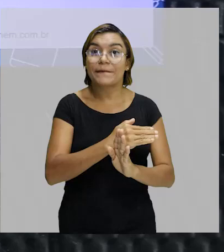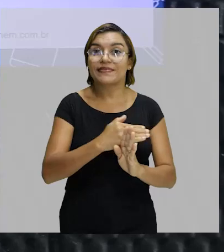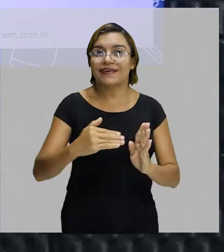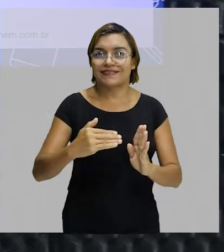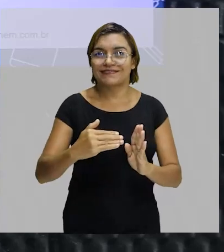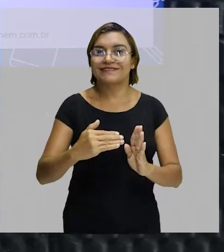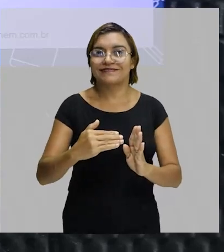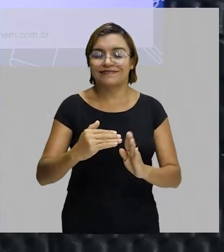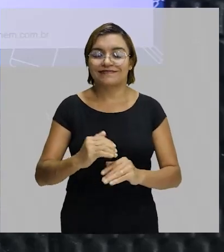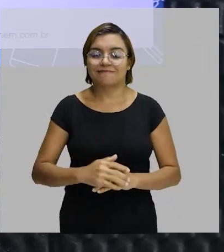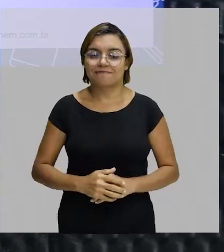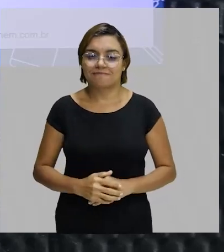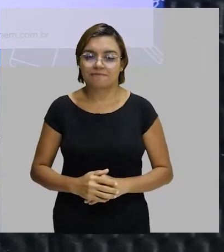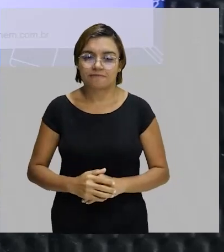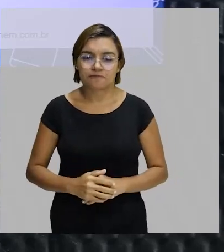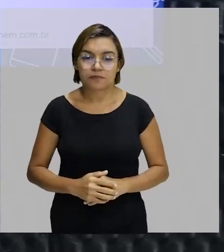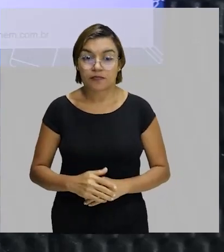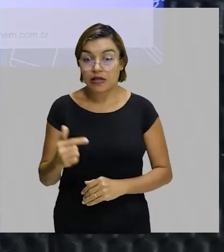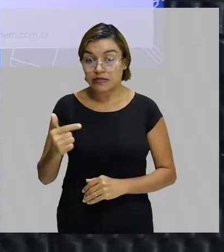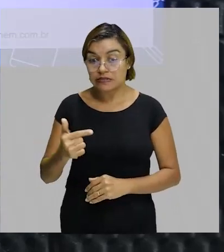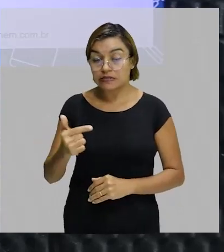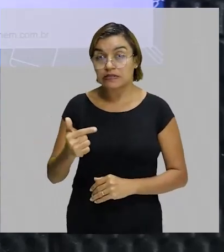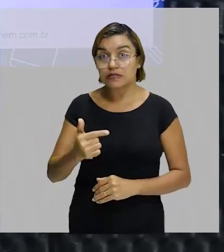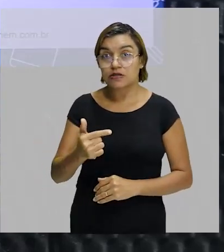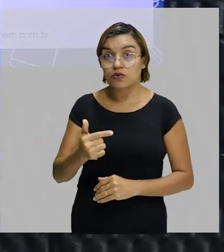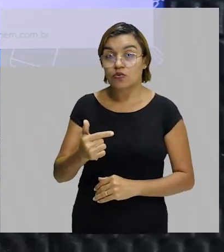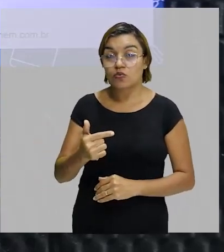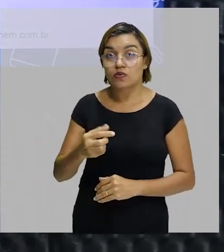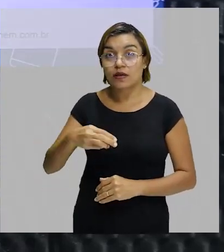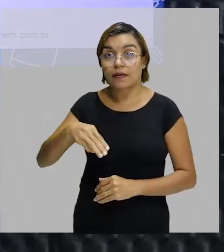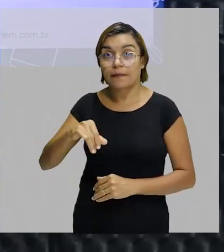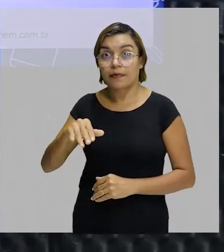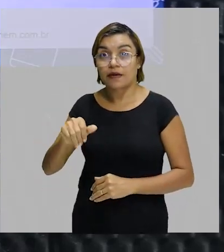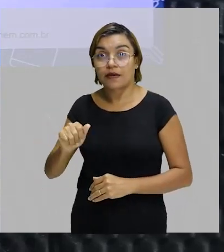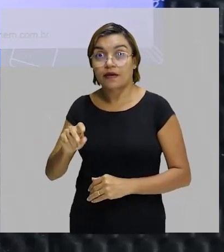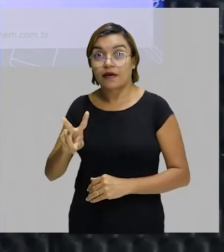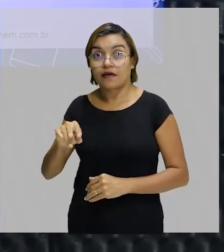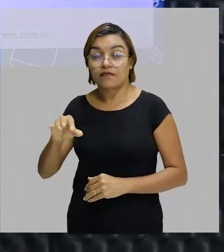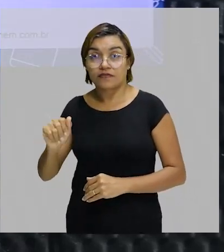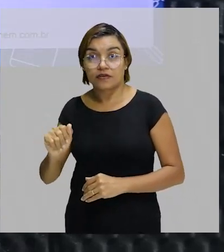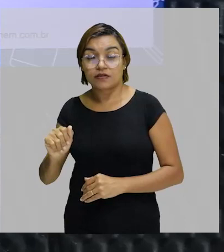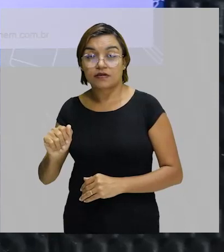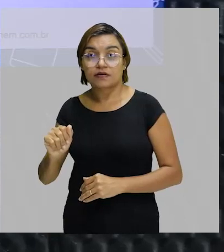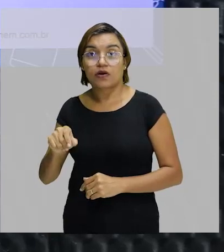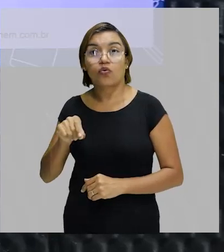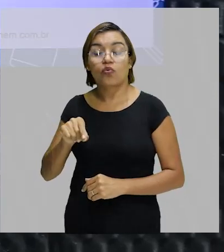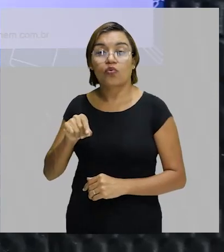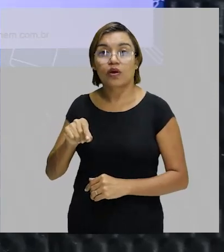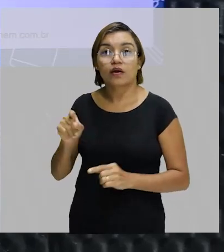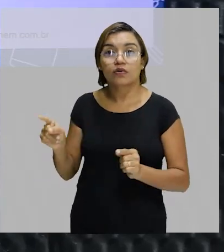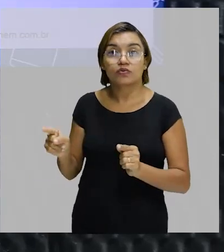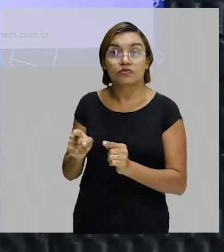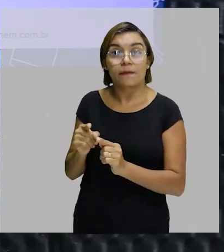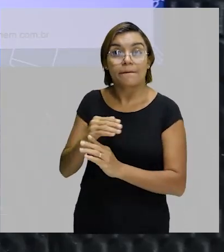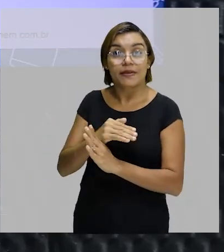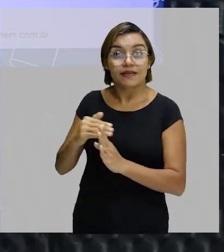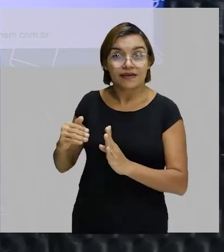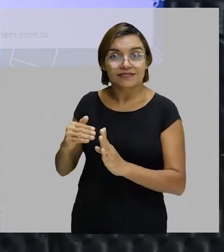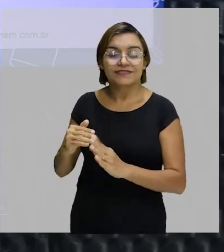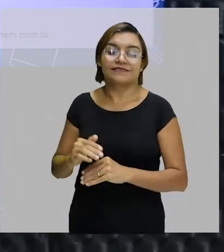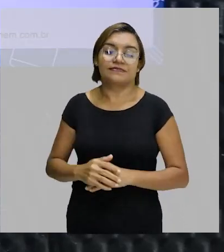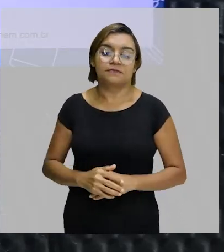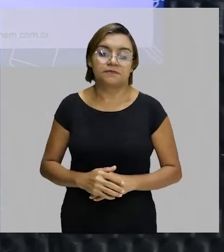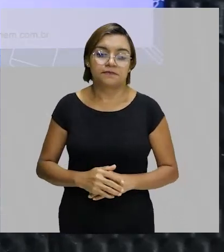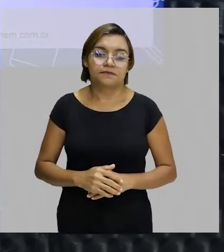metade, certo? Uma segunda meia-vida, então o que eu tinha inicialmente vai ser reduzido pela metade,